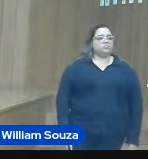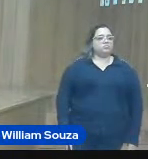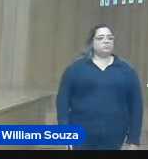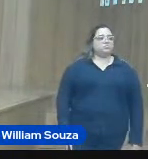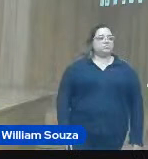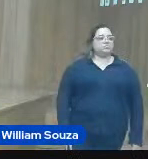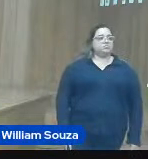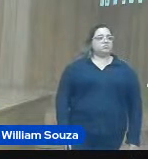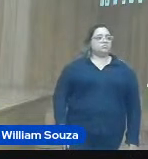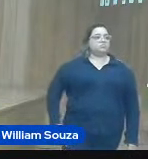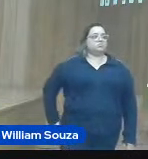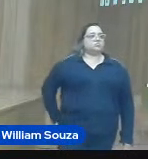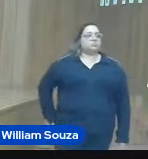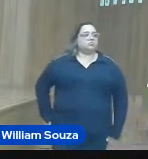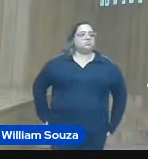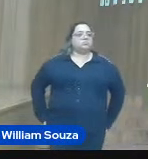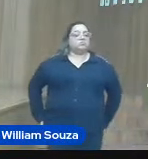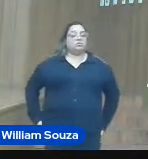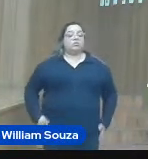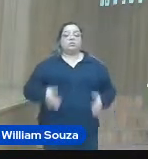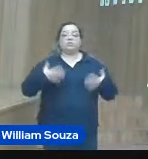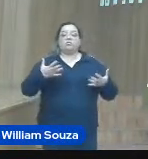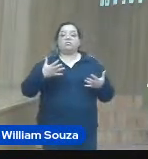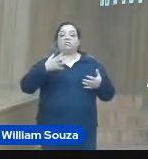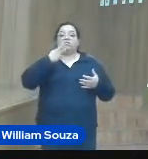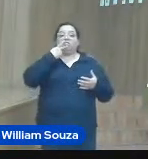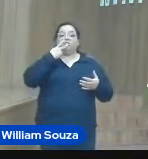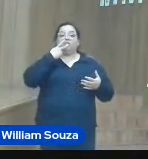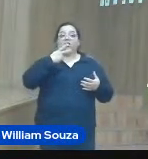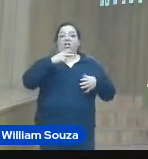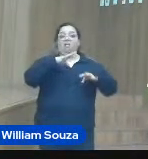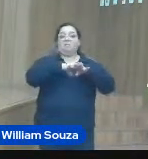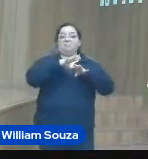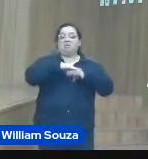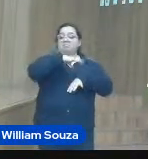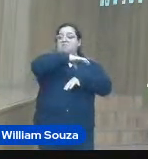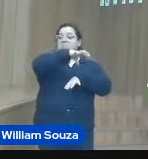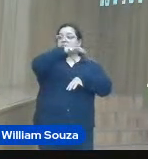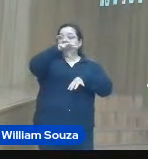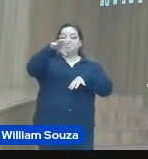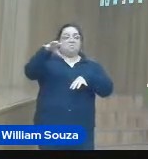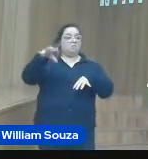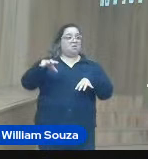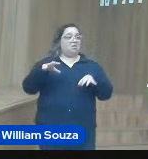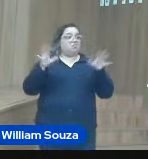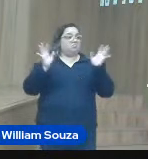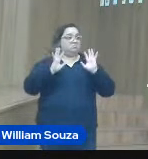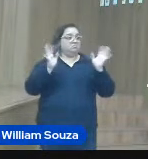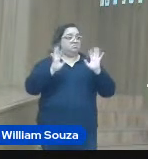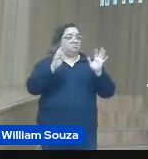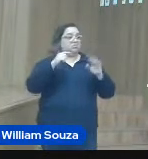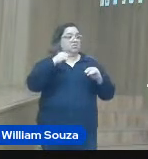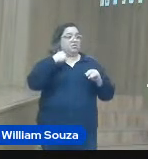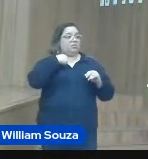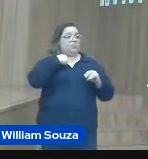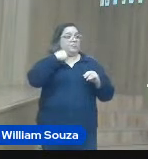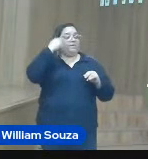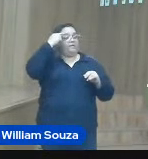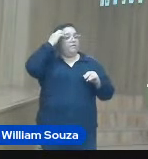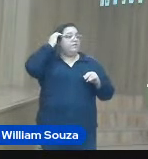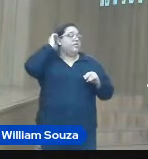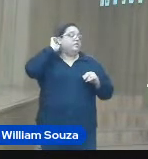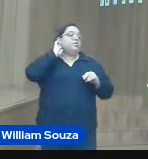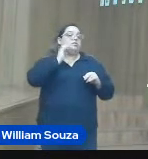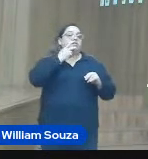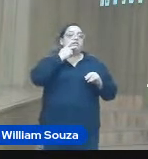essa história de que a matemática está em todo lugar, que eu entendo que muitas vezes é dito na